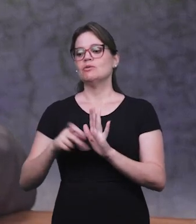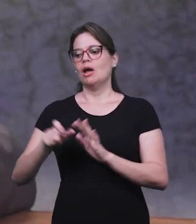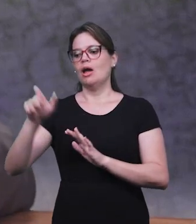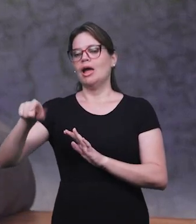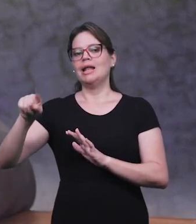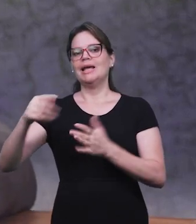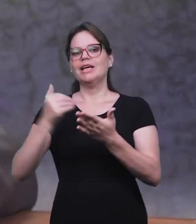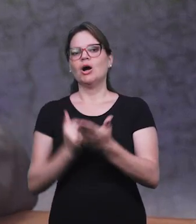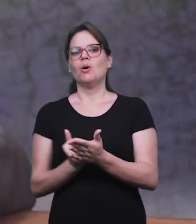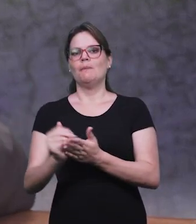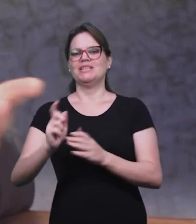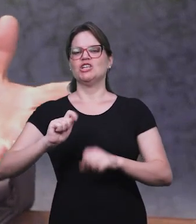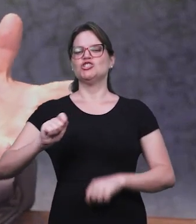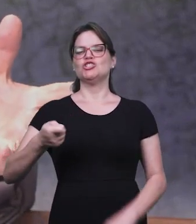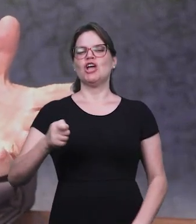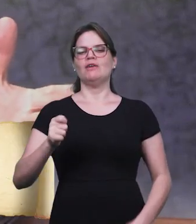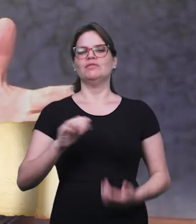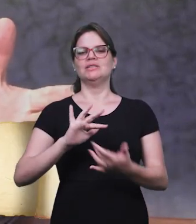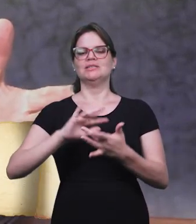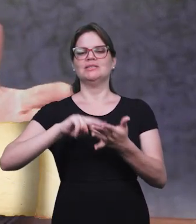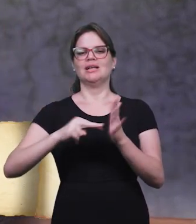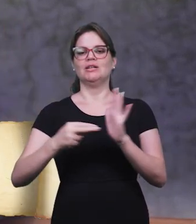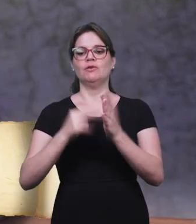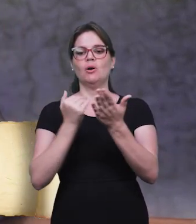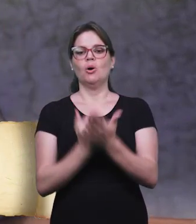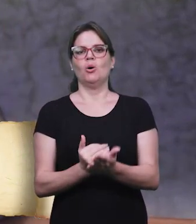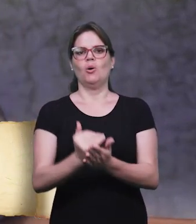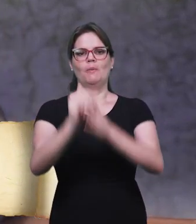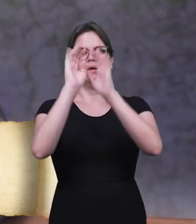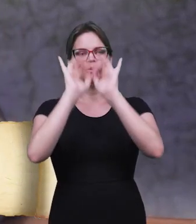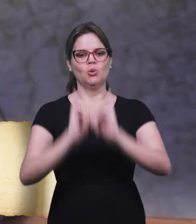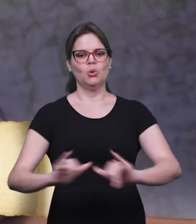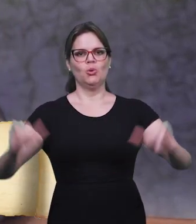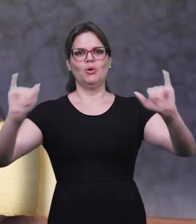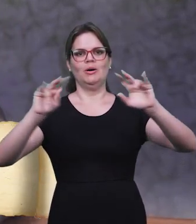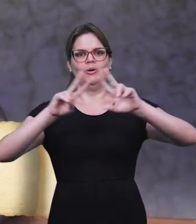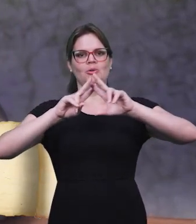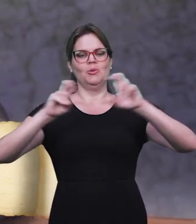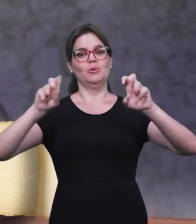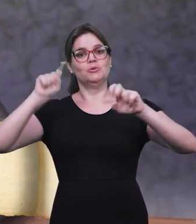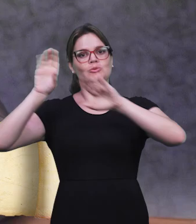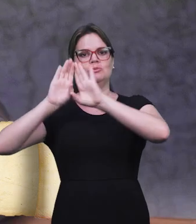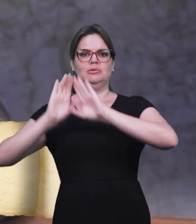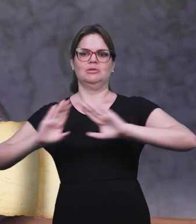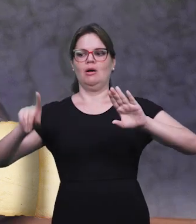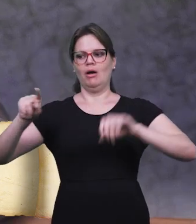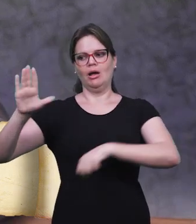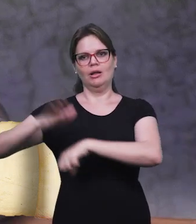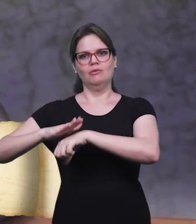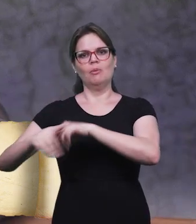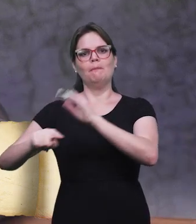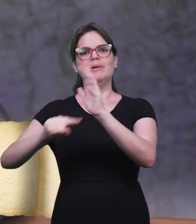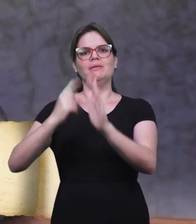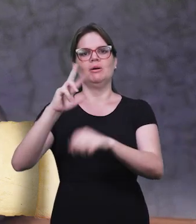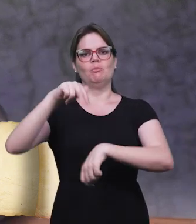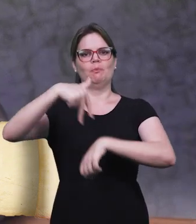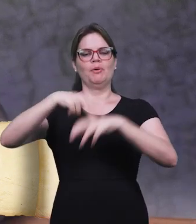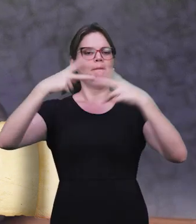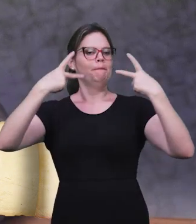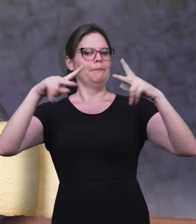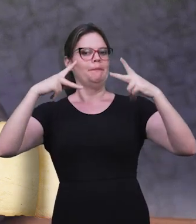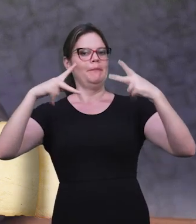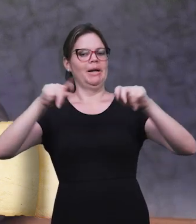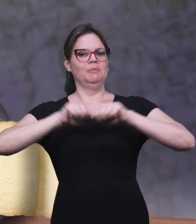estes primeiros, os apóstolos, os 12 apóstolos, todos eles foram contemporâneos, viveram